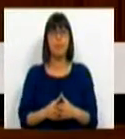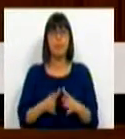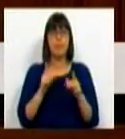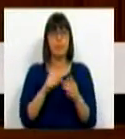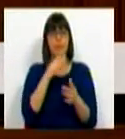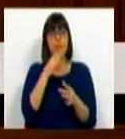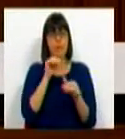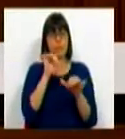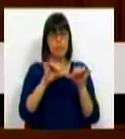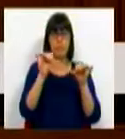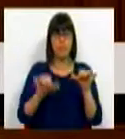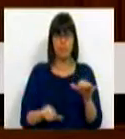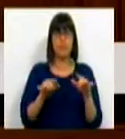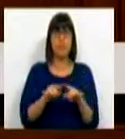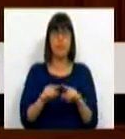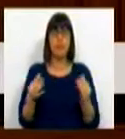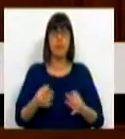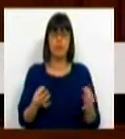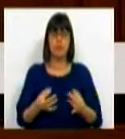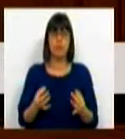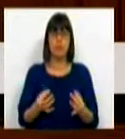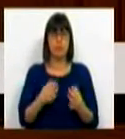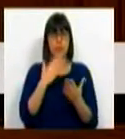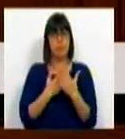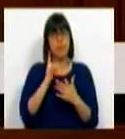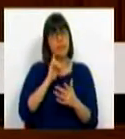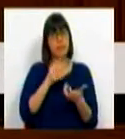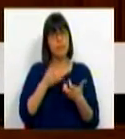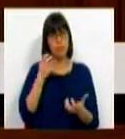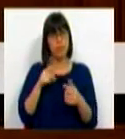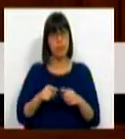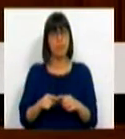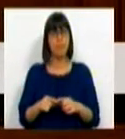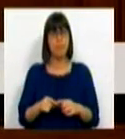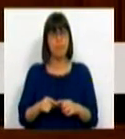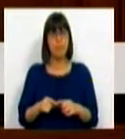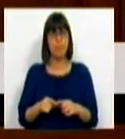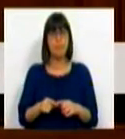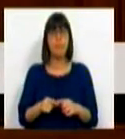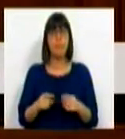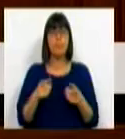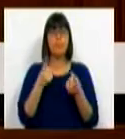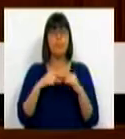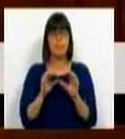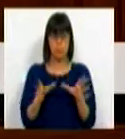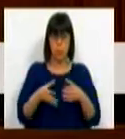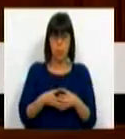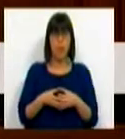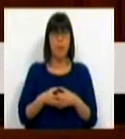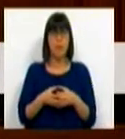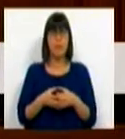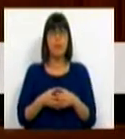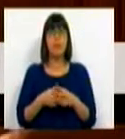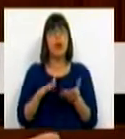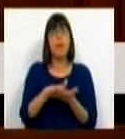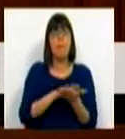essas posições, e isso teve um efeito relevante. E, a nível da coletiva,